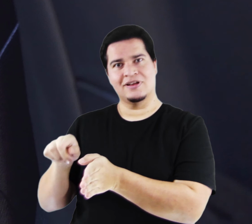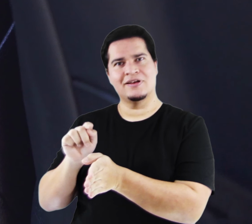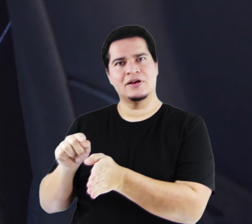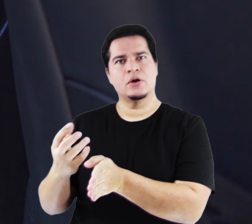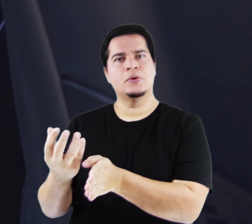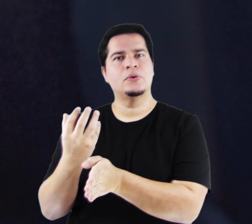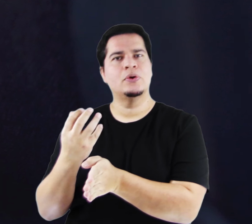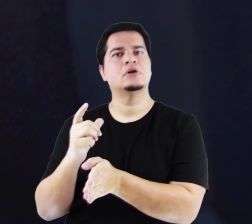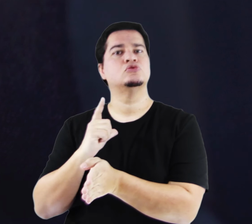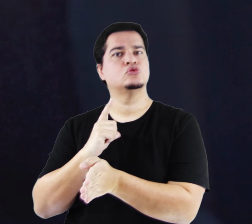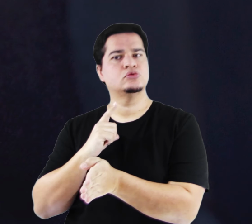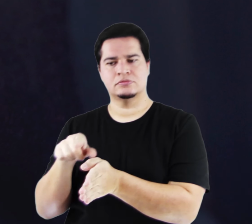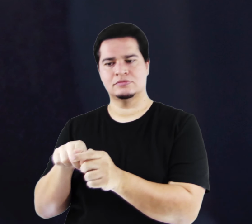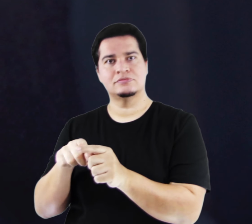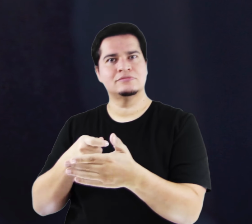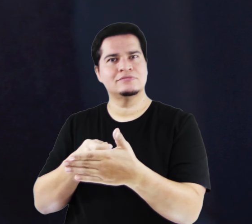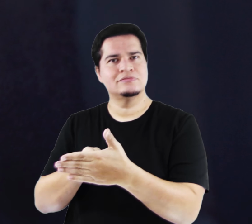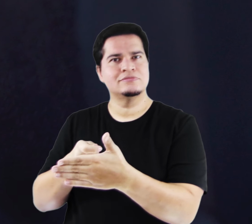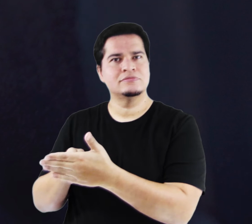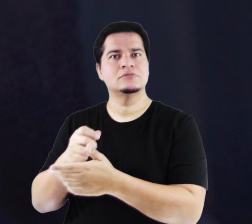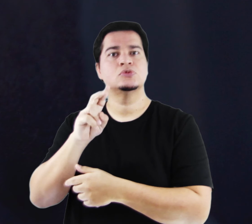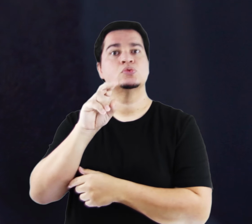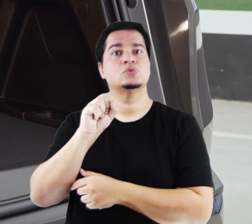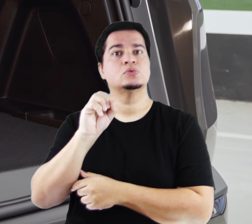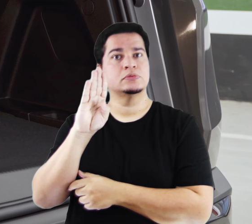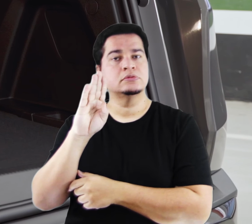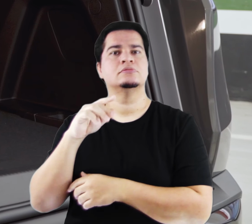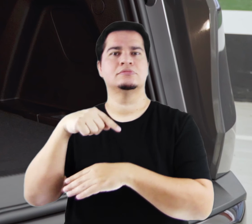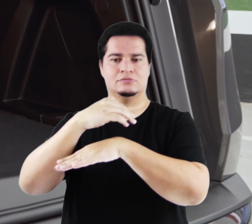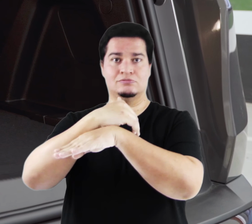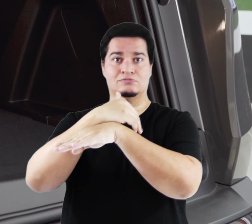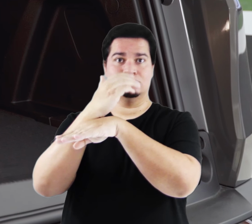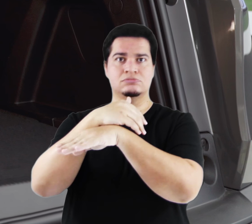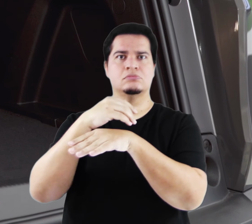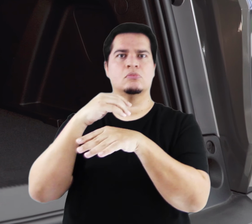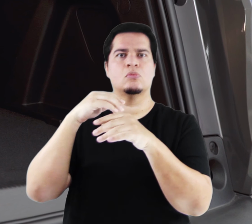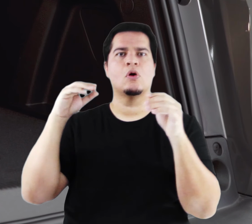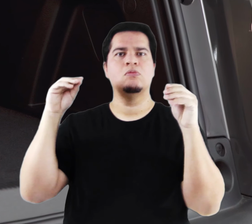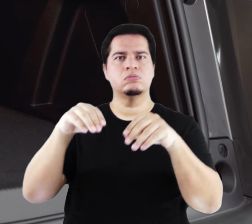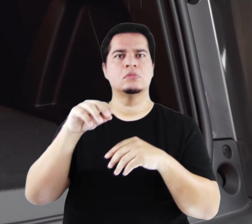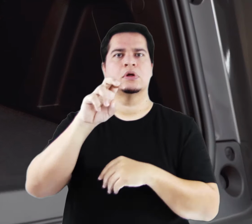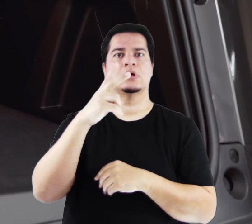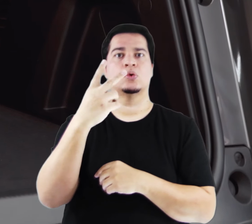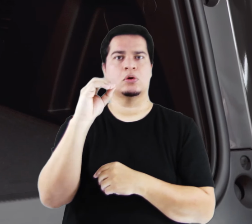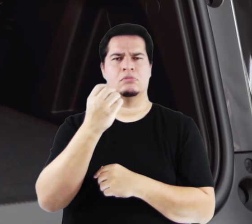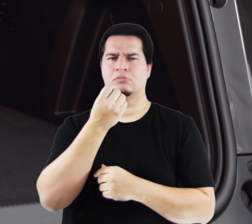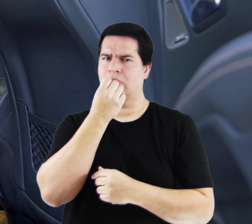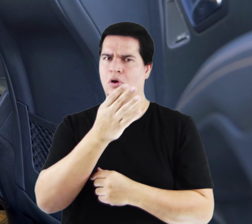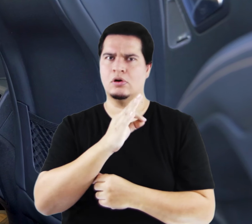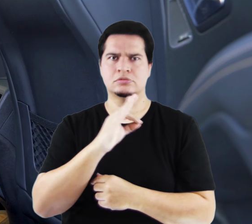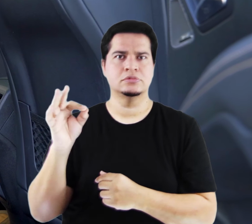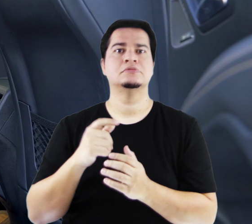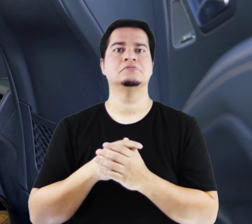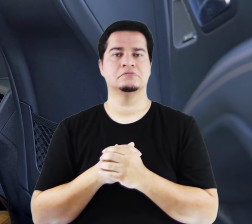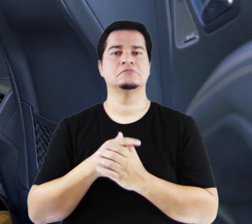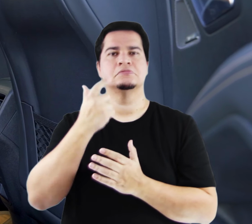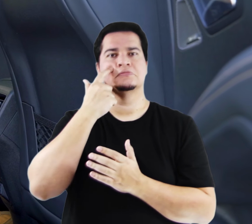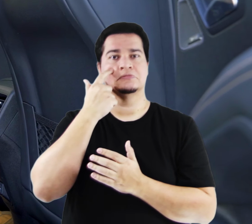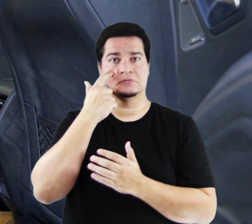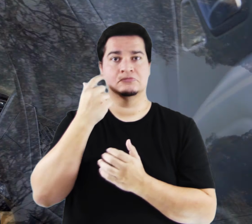2 portas USB e 520 litros de porta-malas, como a gente falou ali. Então tá muito bem servido essa parte. Mas agora vamos ver então como que anda